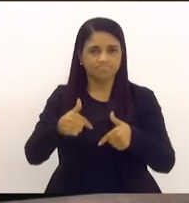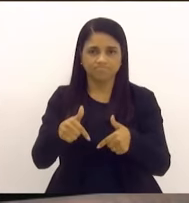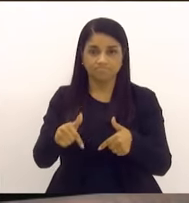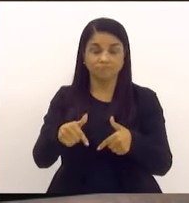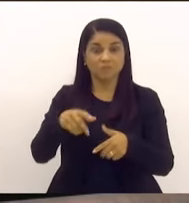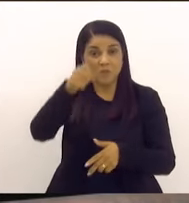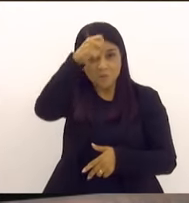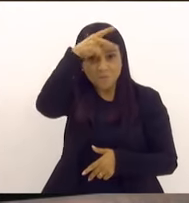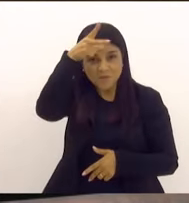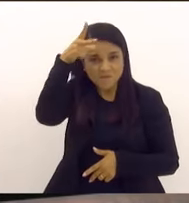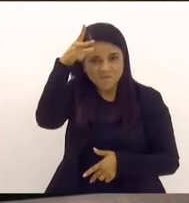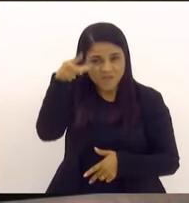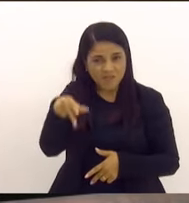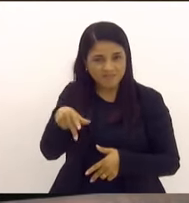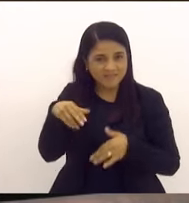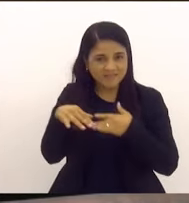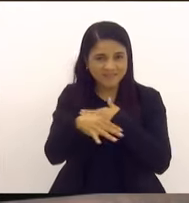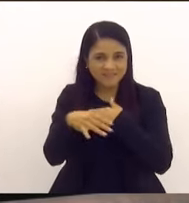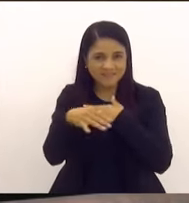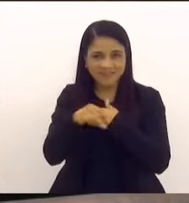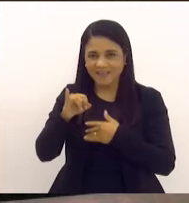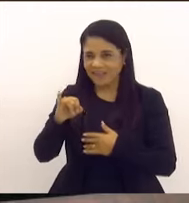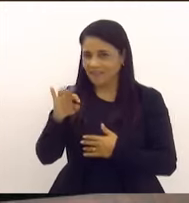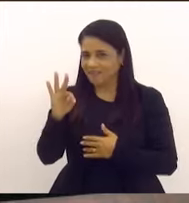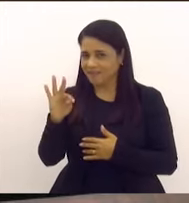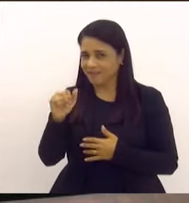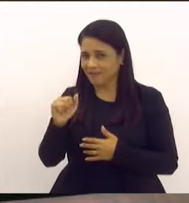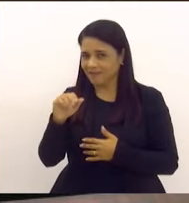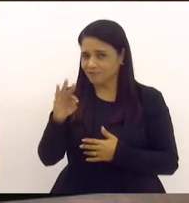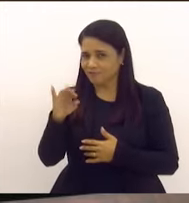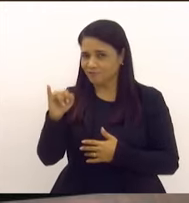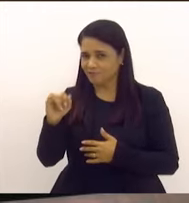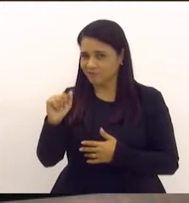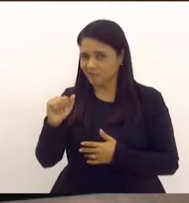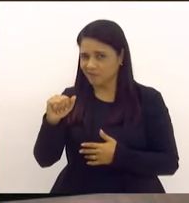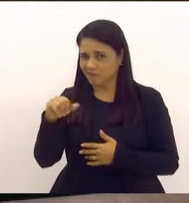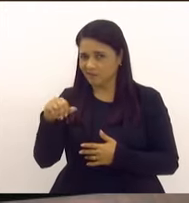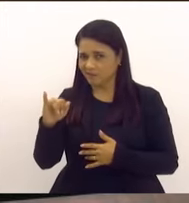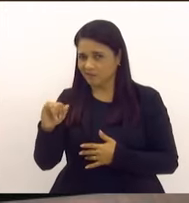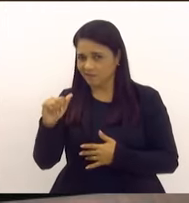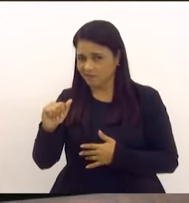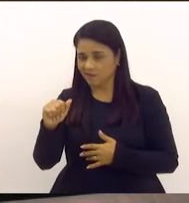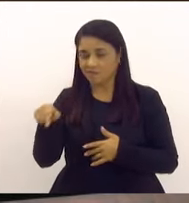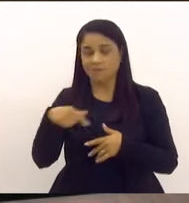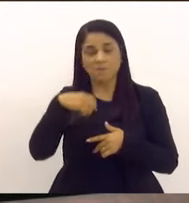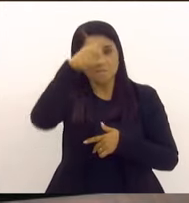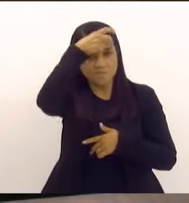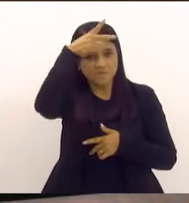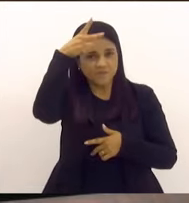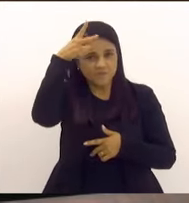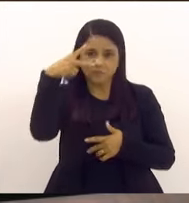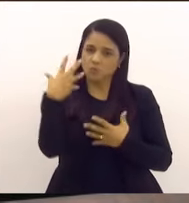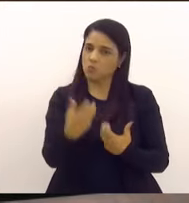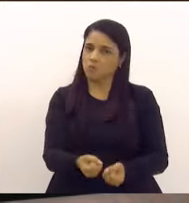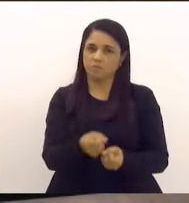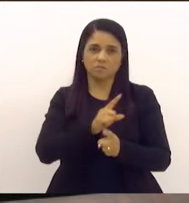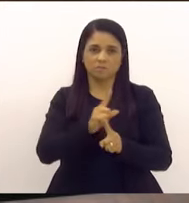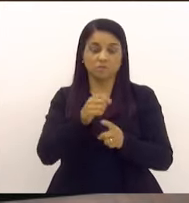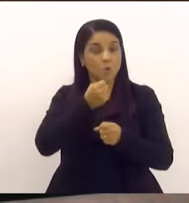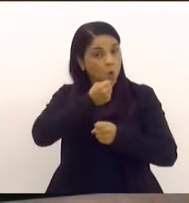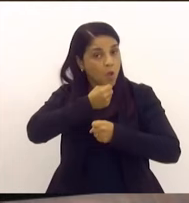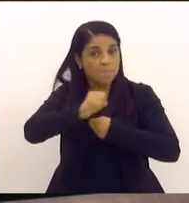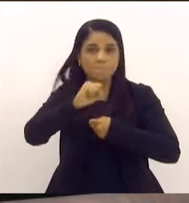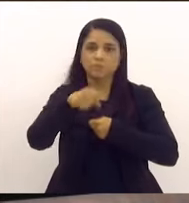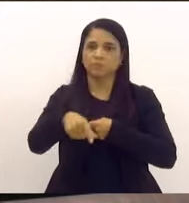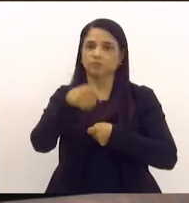pelo prefeito da cidade. Algo inaceitável por qualquer pessoa, ainda mais tratando do prefeito da cidade. Fica aqui o meu repúdio